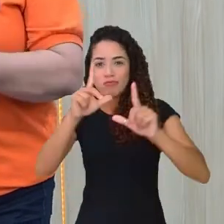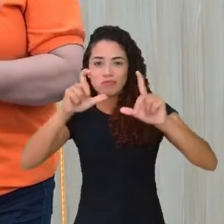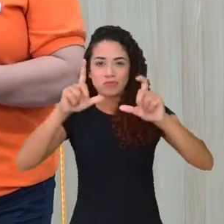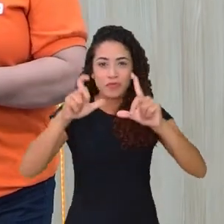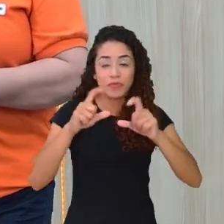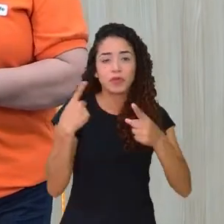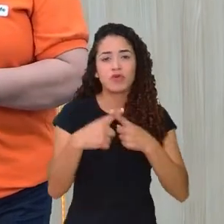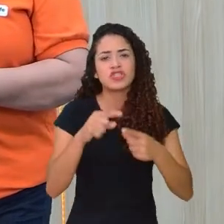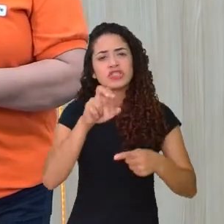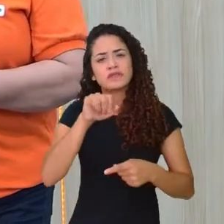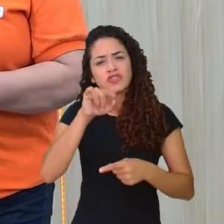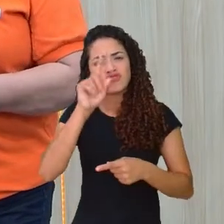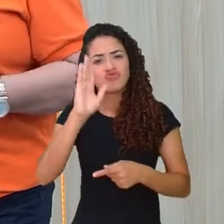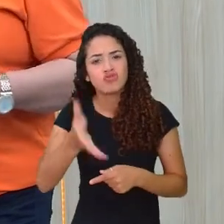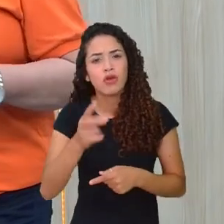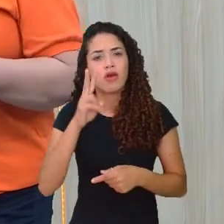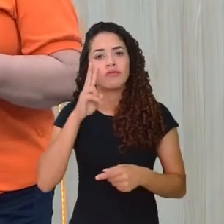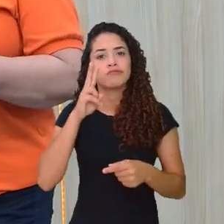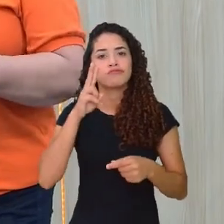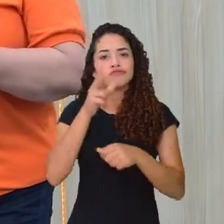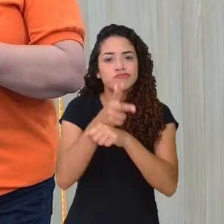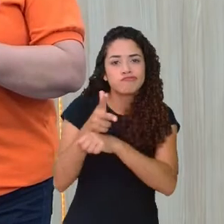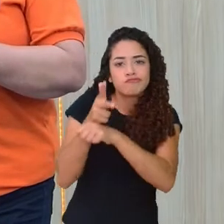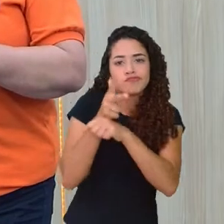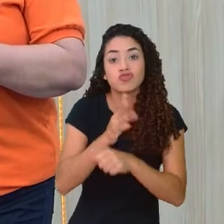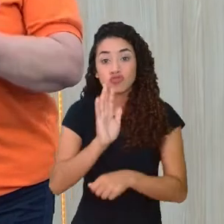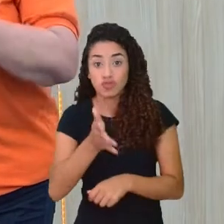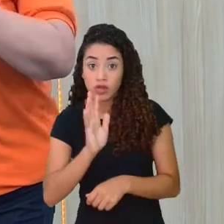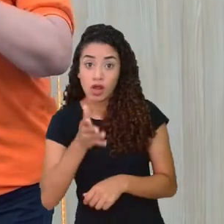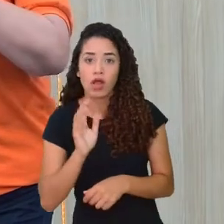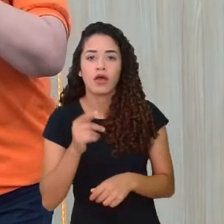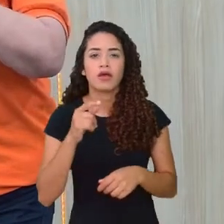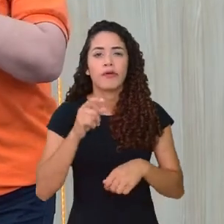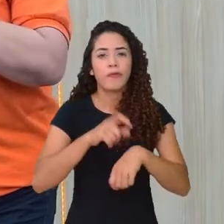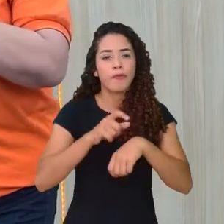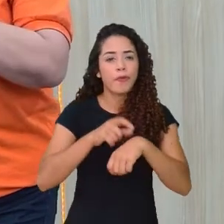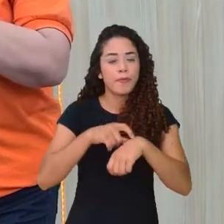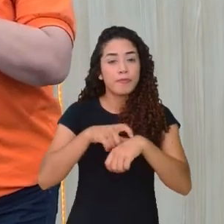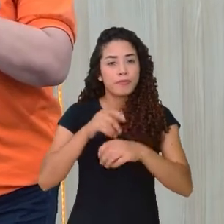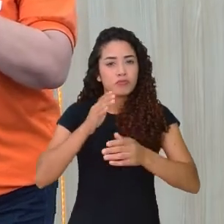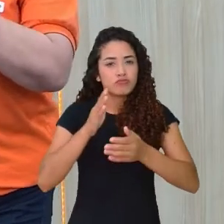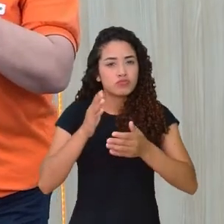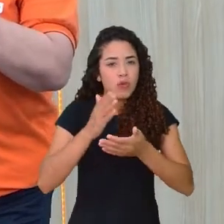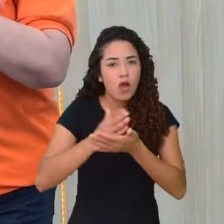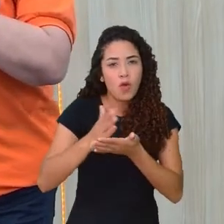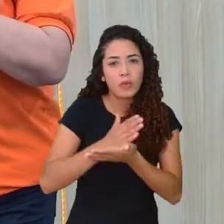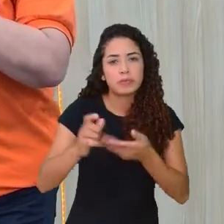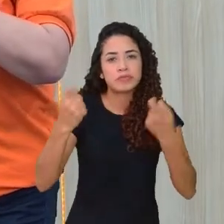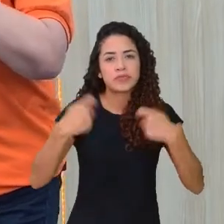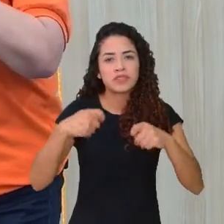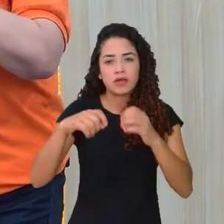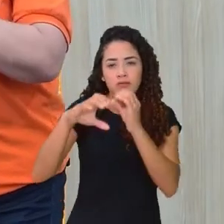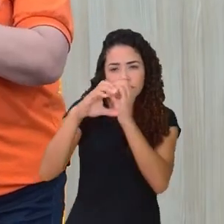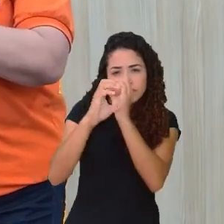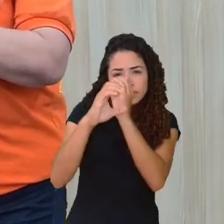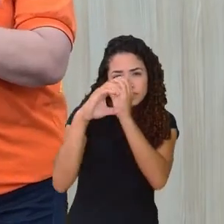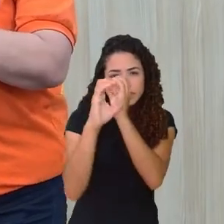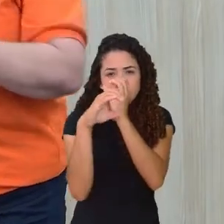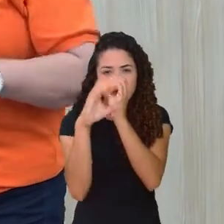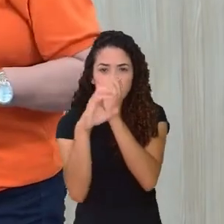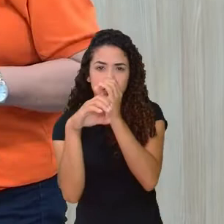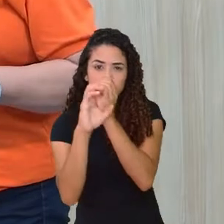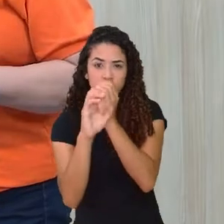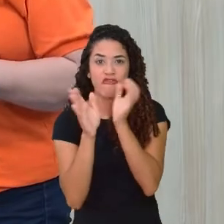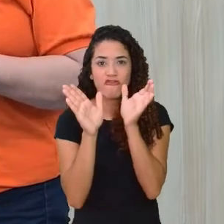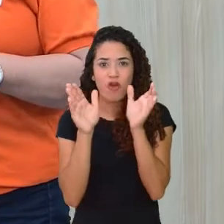manuseou a máquina fotográfica deve ter visto que em alguns momentos é preciso a gente focar a gente dá um giro para focar a